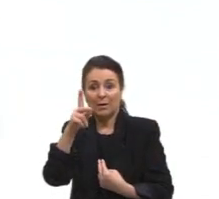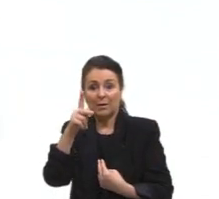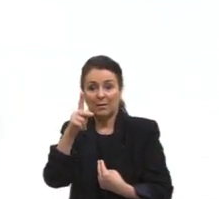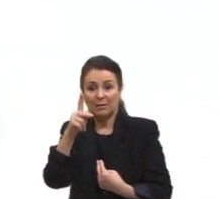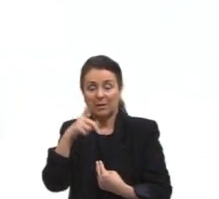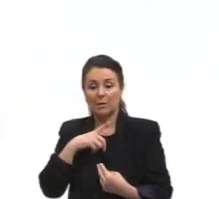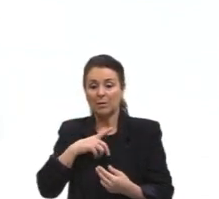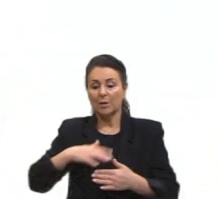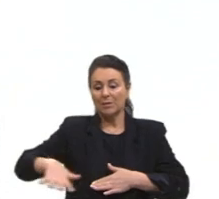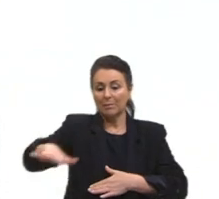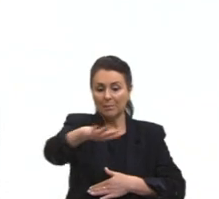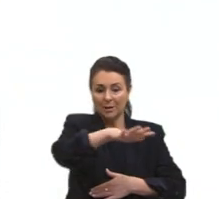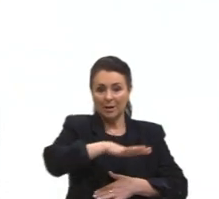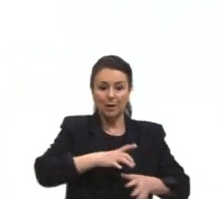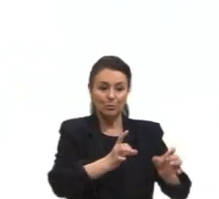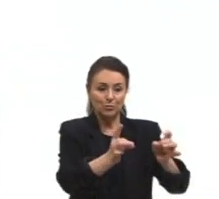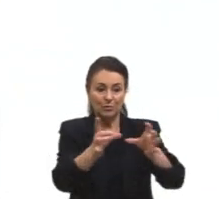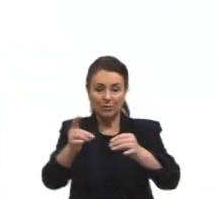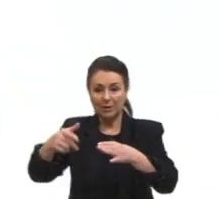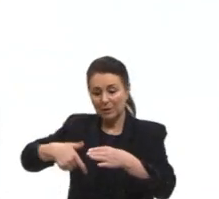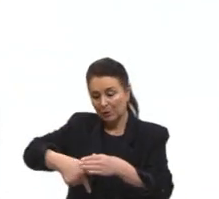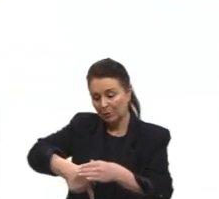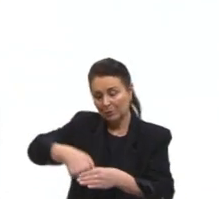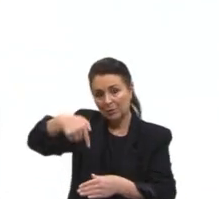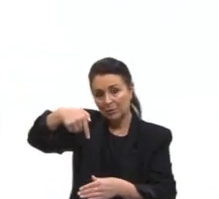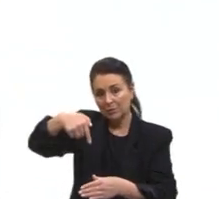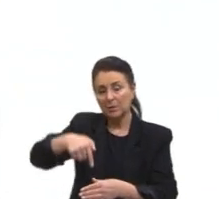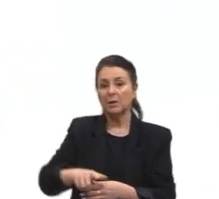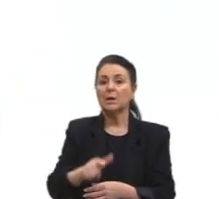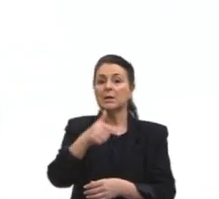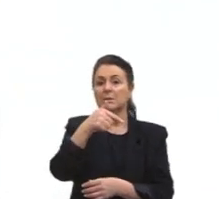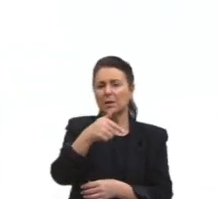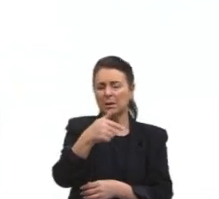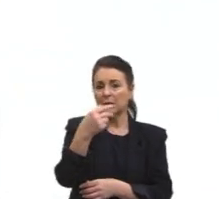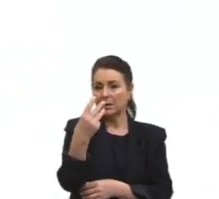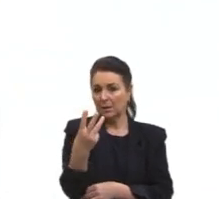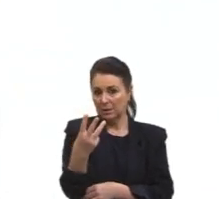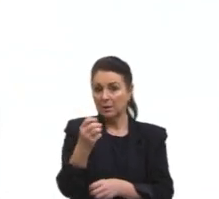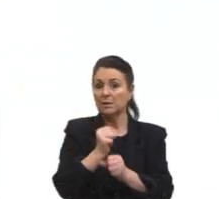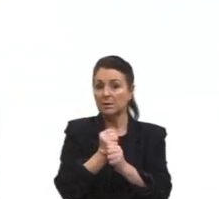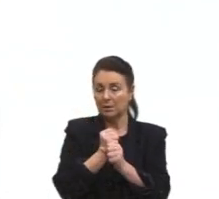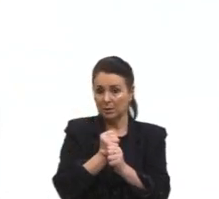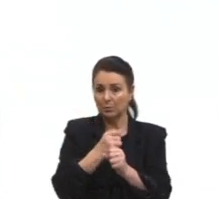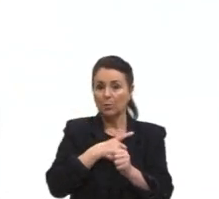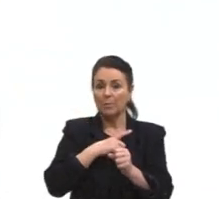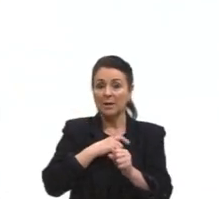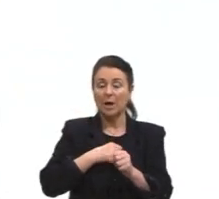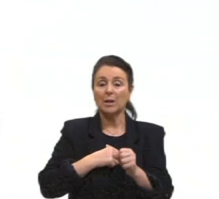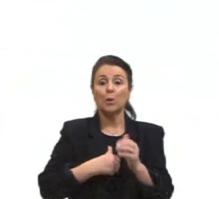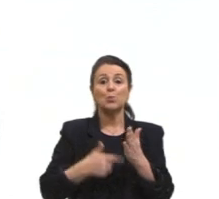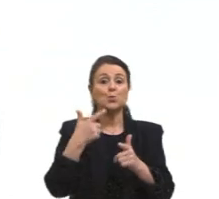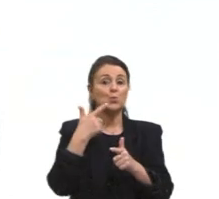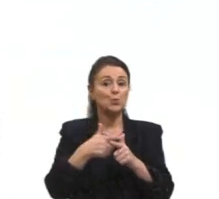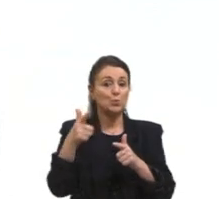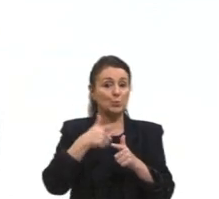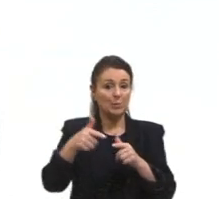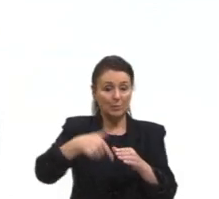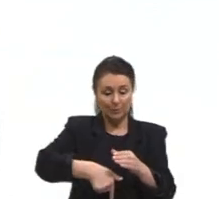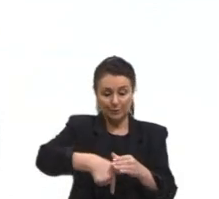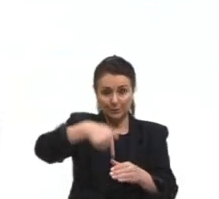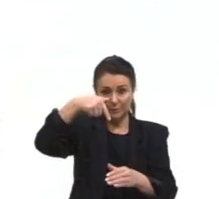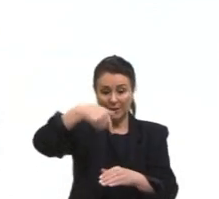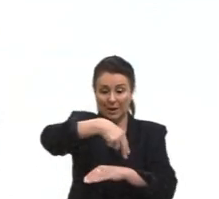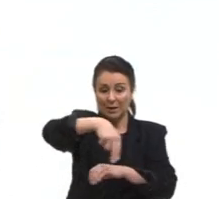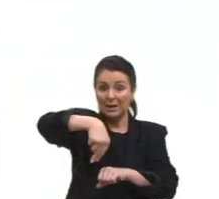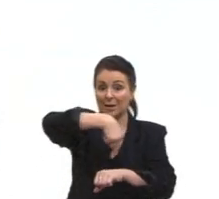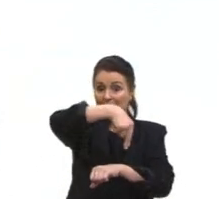do petróleo né em 73 então nós a crise do petróleo né onde nós temos a nacionalização dessas reservas